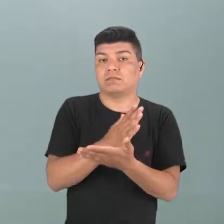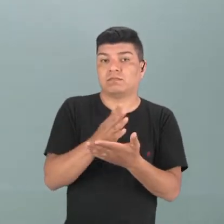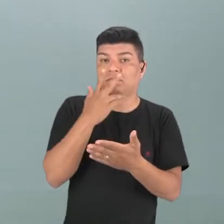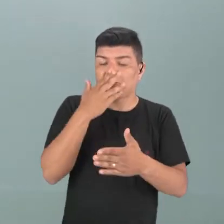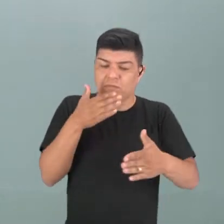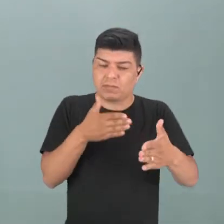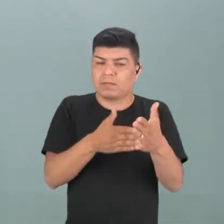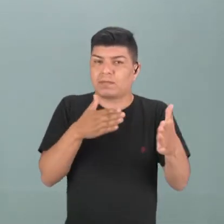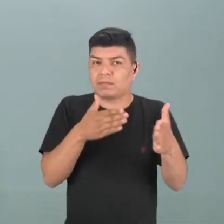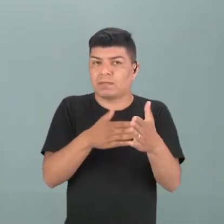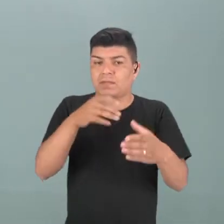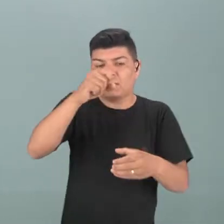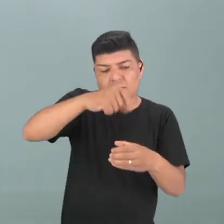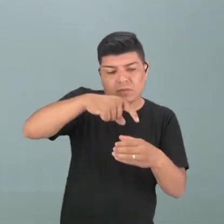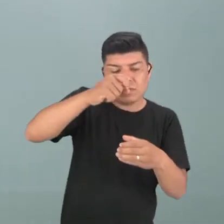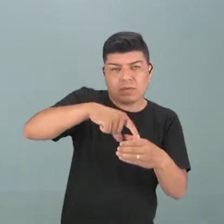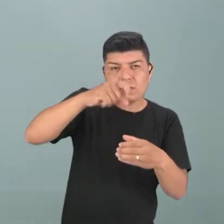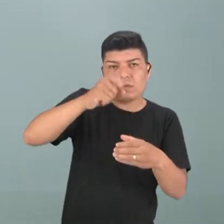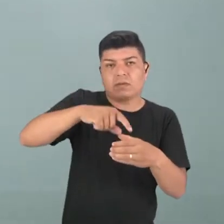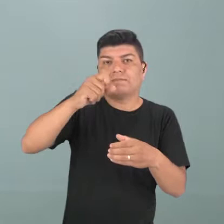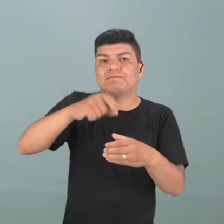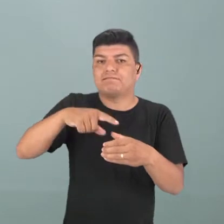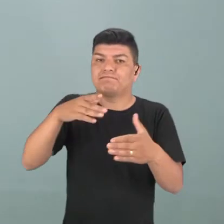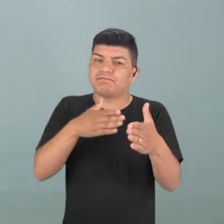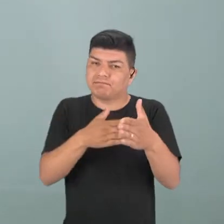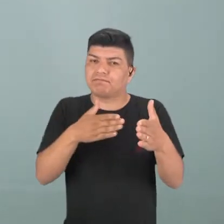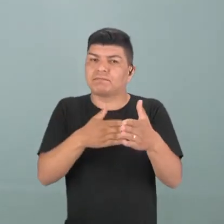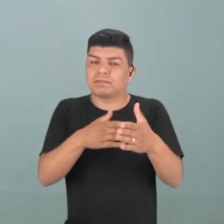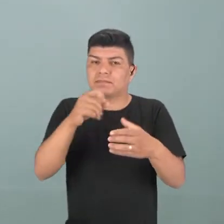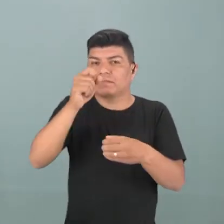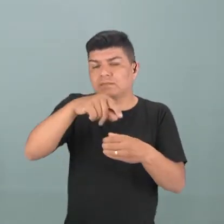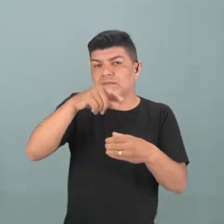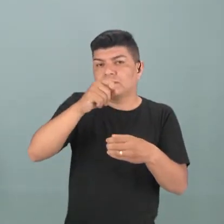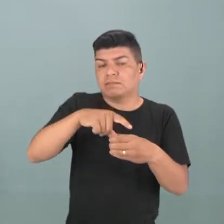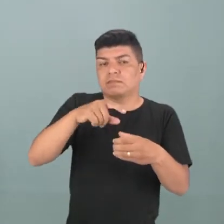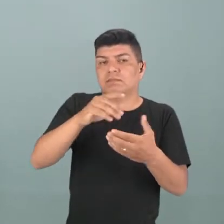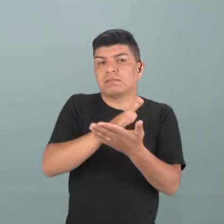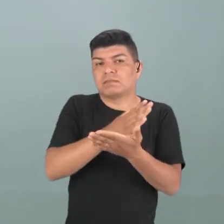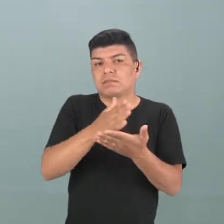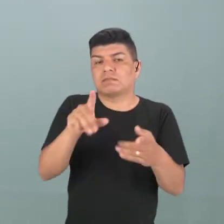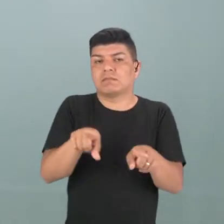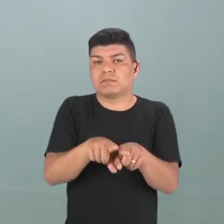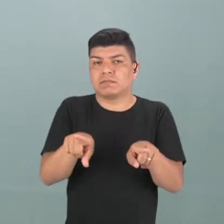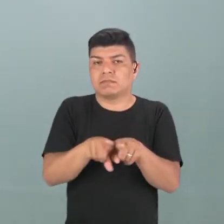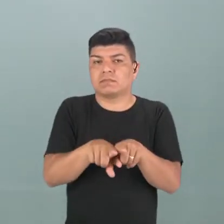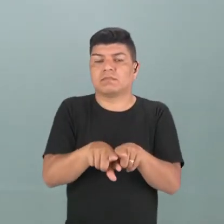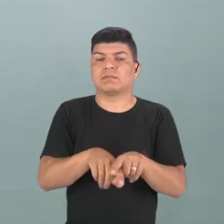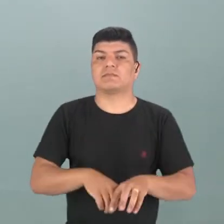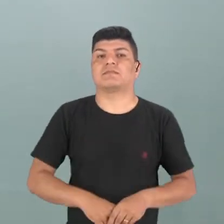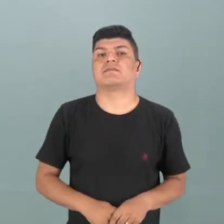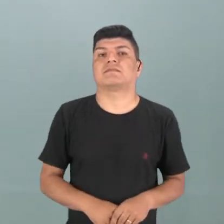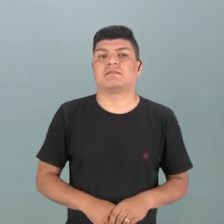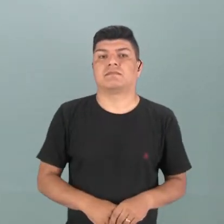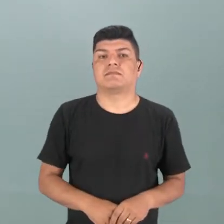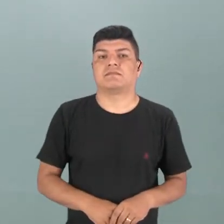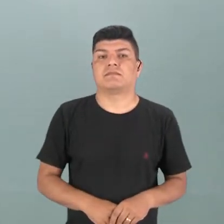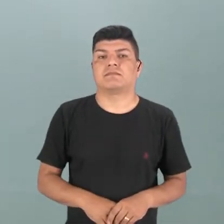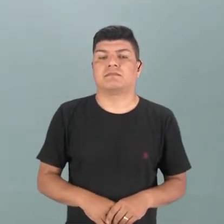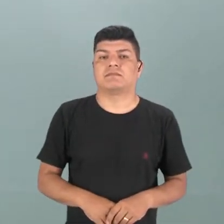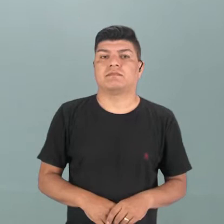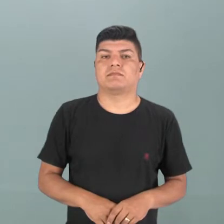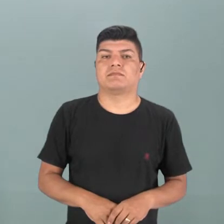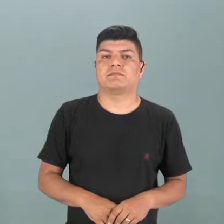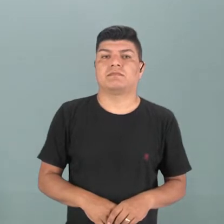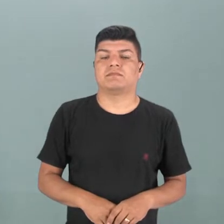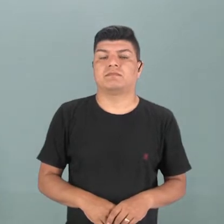limitados, né? O cultivo de lavouras, né? Alguns até veio com o progresso, veio